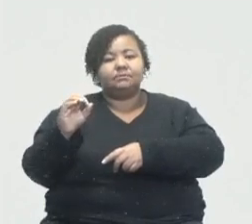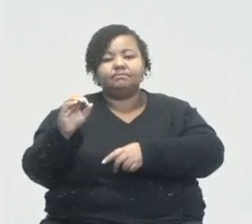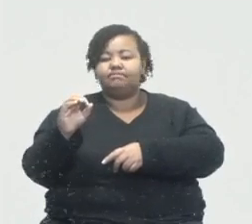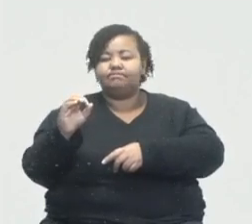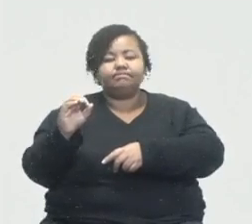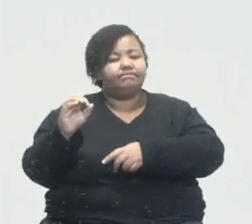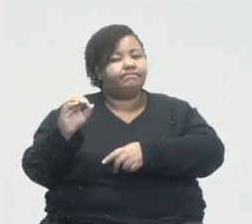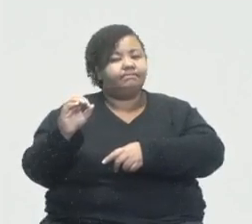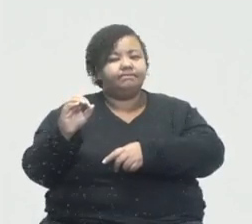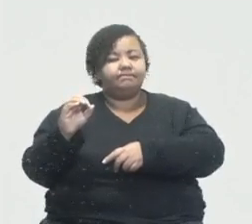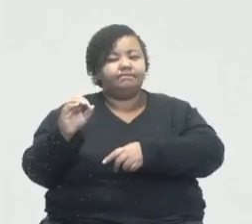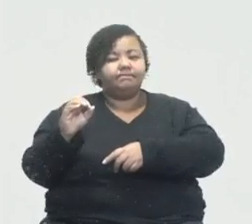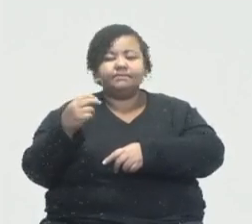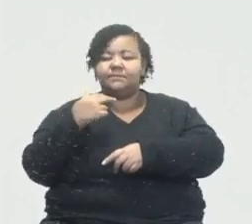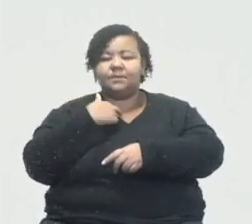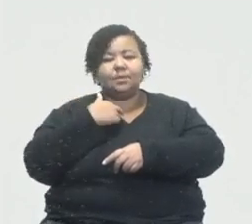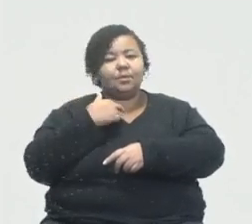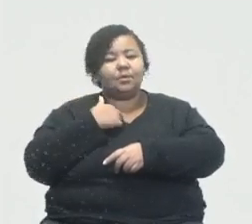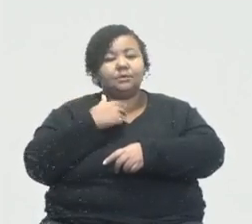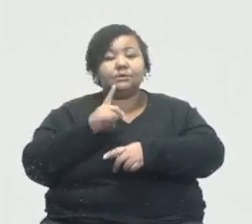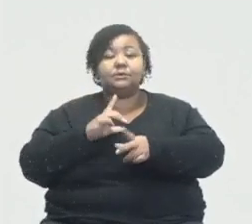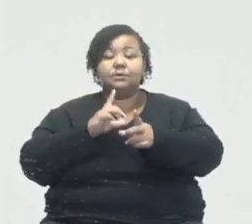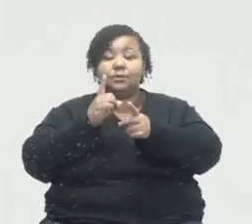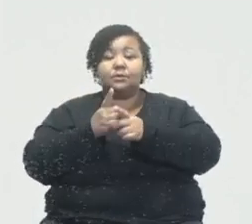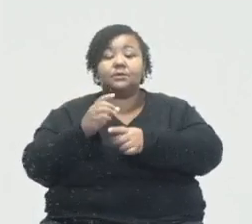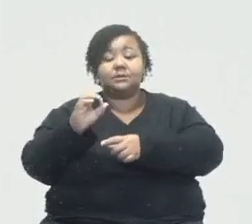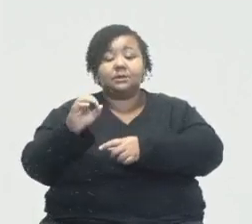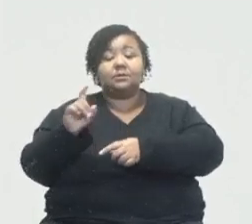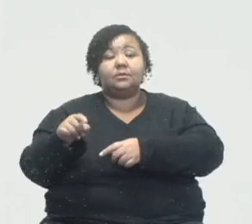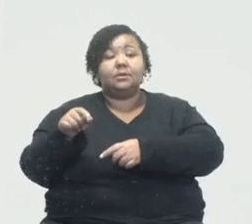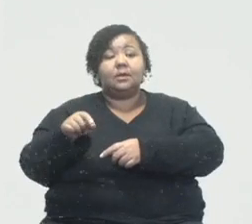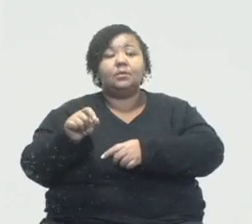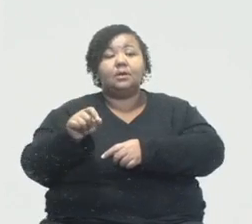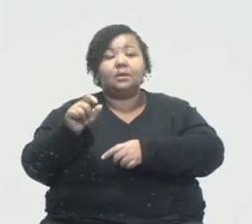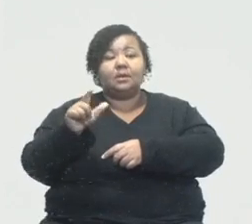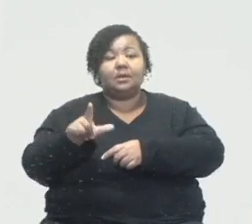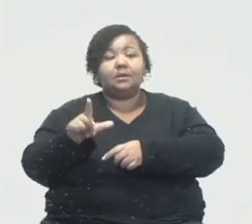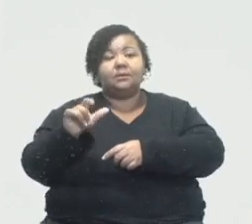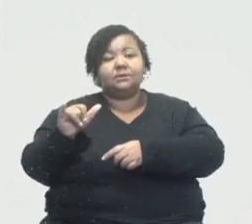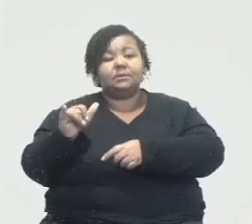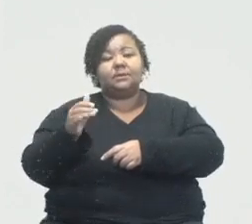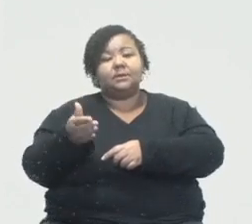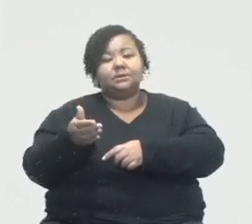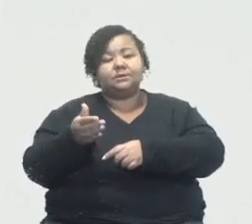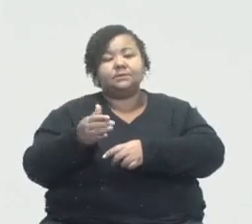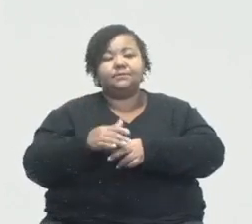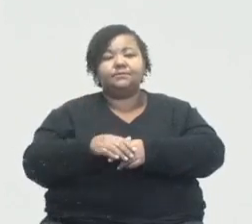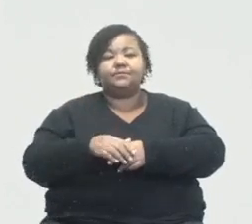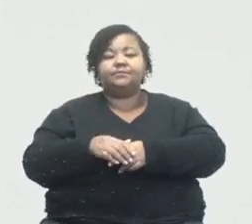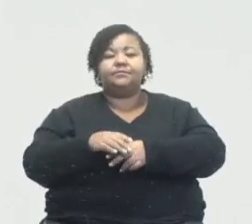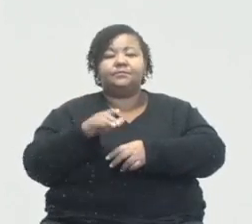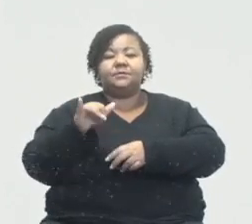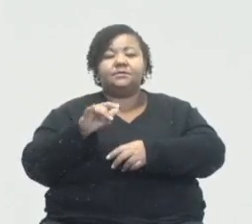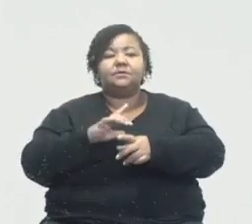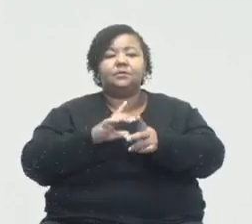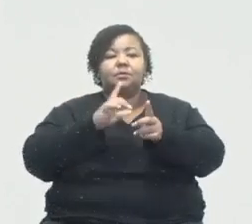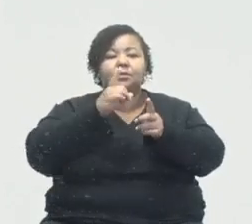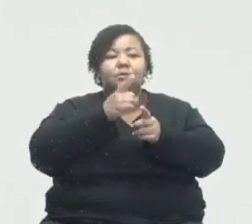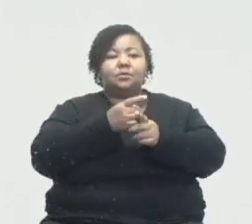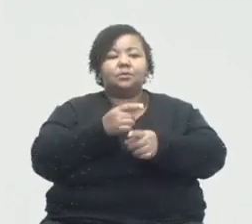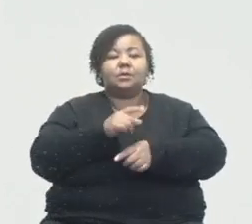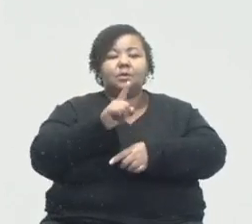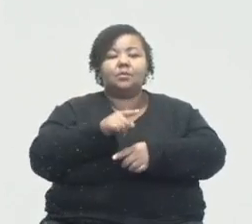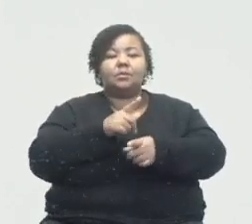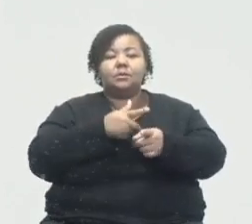zero. Eu não posso encontrar isso. Se eu encontro isso, eu tenho o quê? Que ele é linearmente independente. Se eu encontro